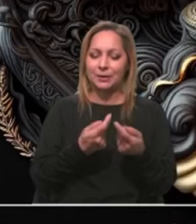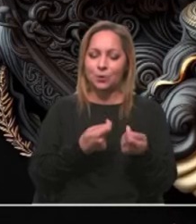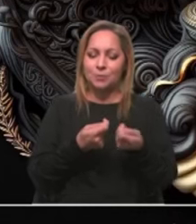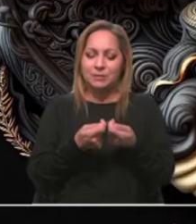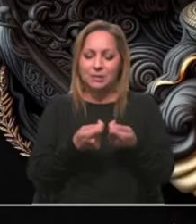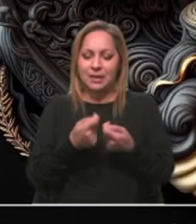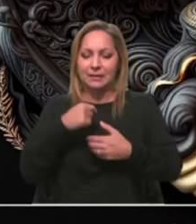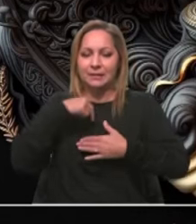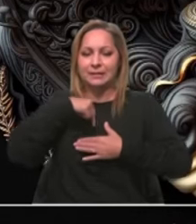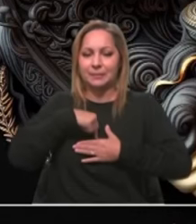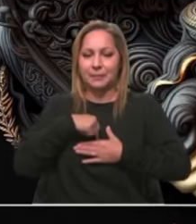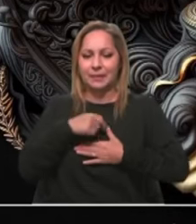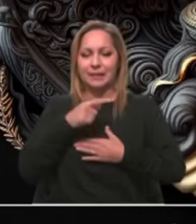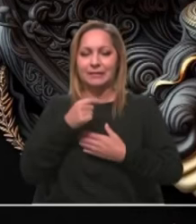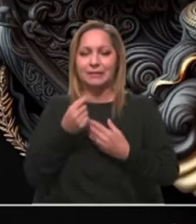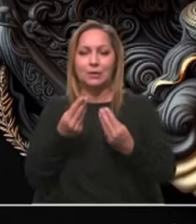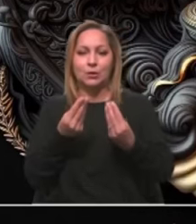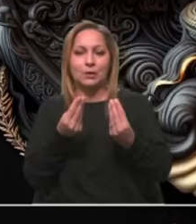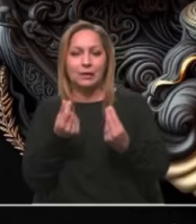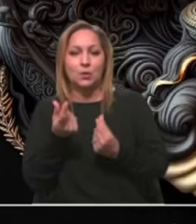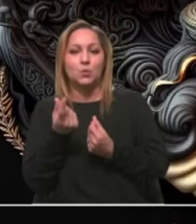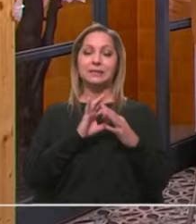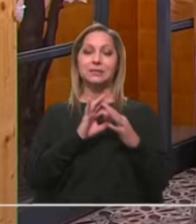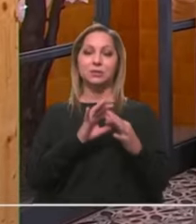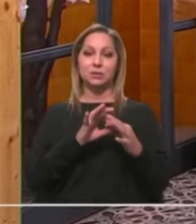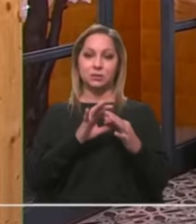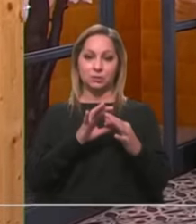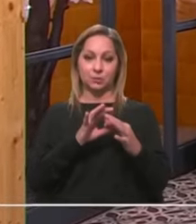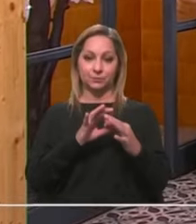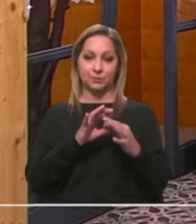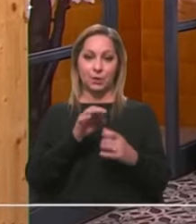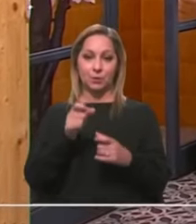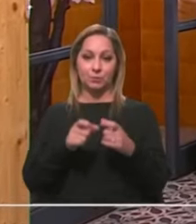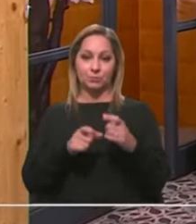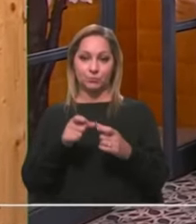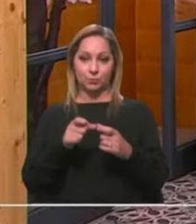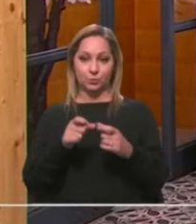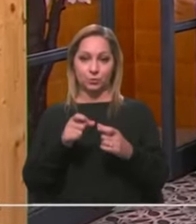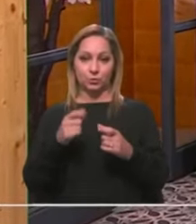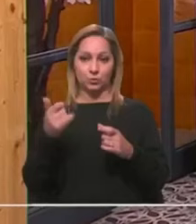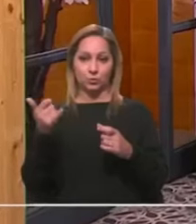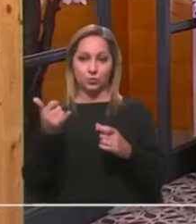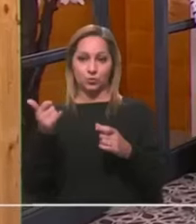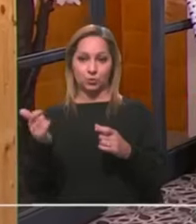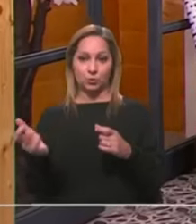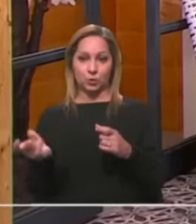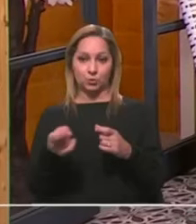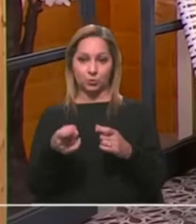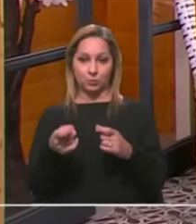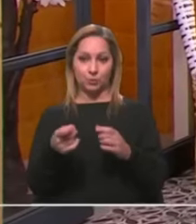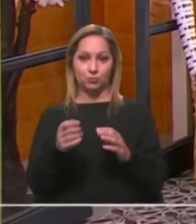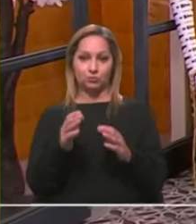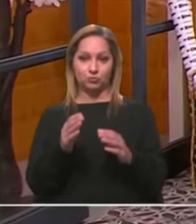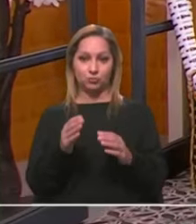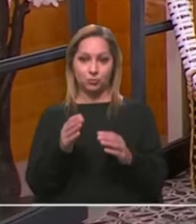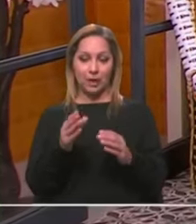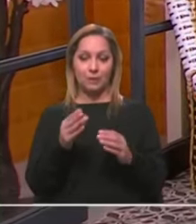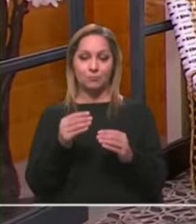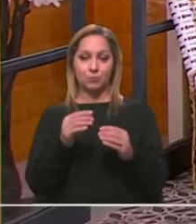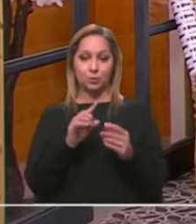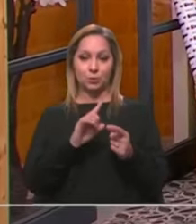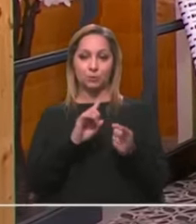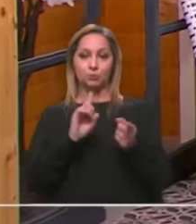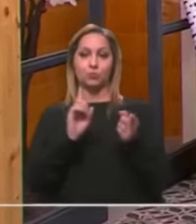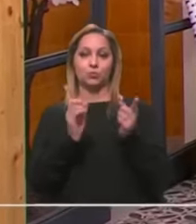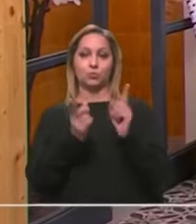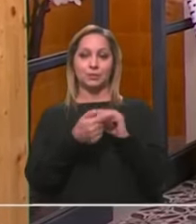também dos recursos financeiros, etc. Pessoas com ascendente em Escorpião já têm passado por muitas transformações nas